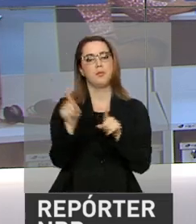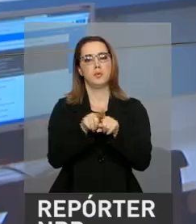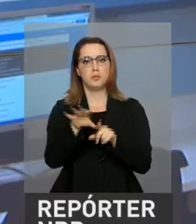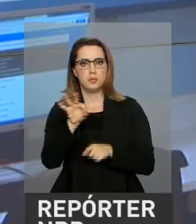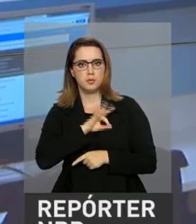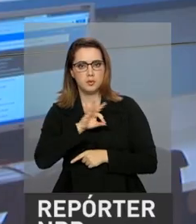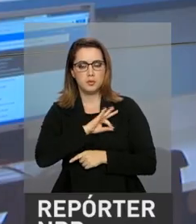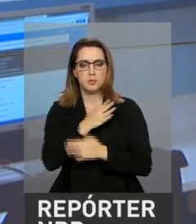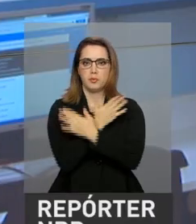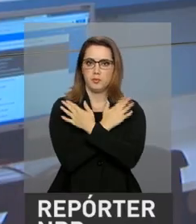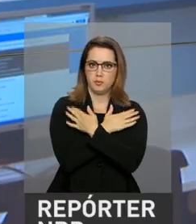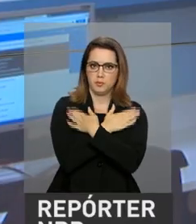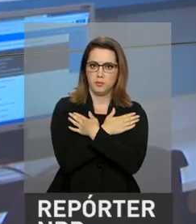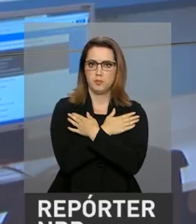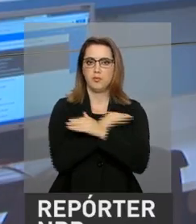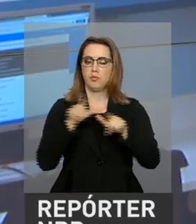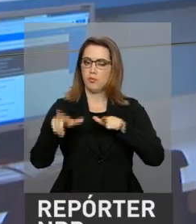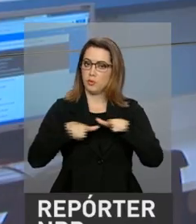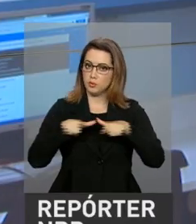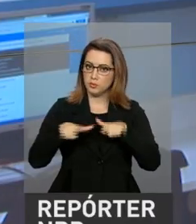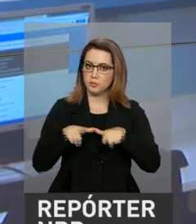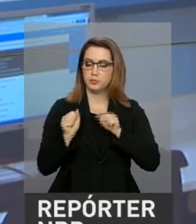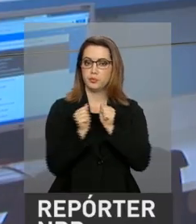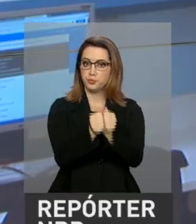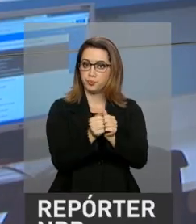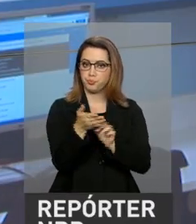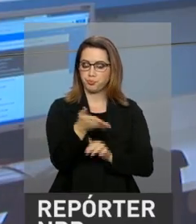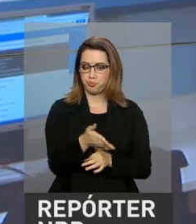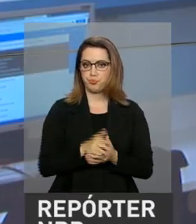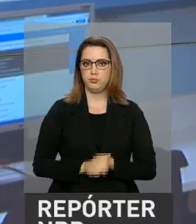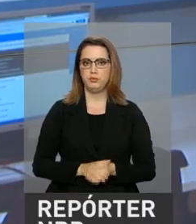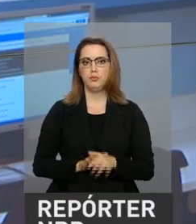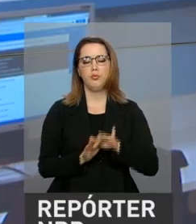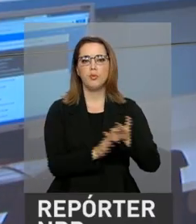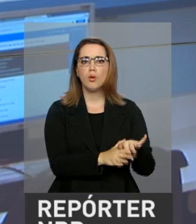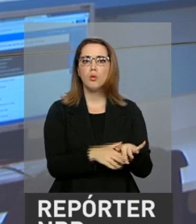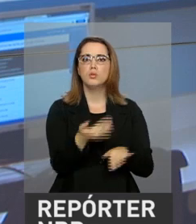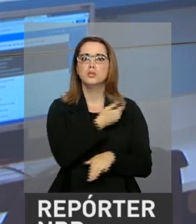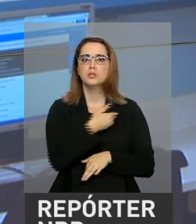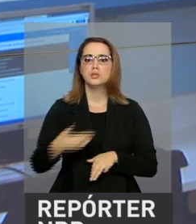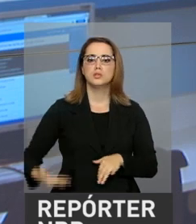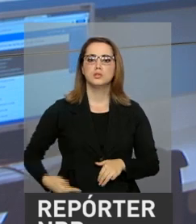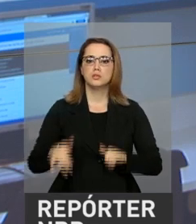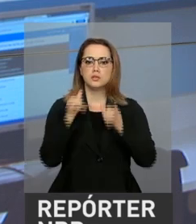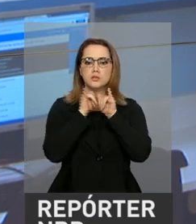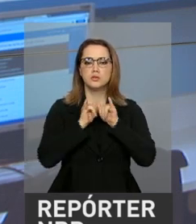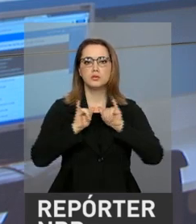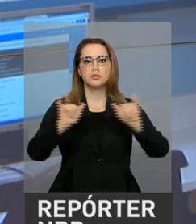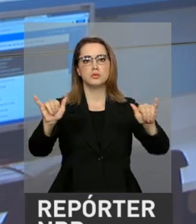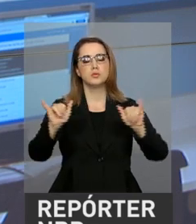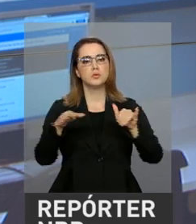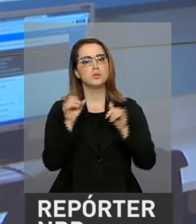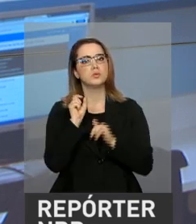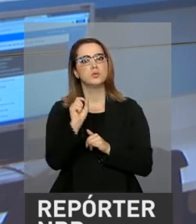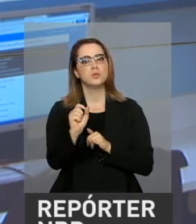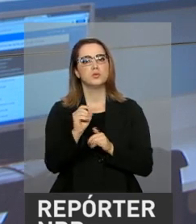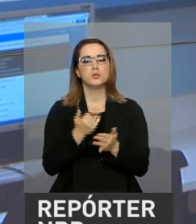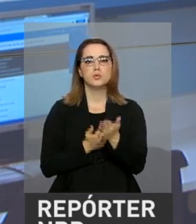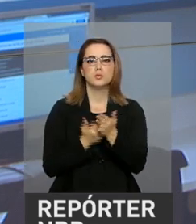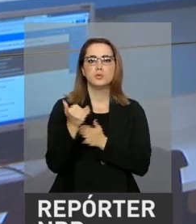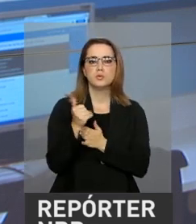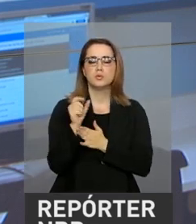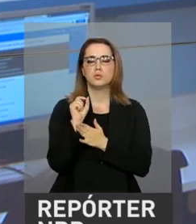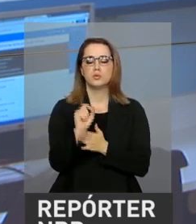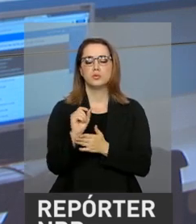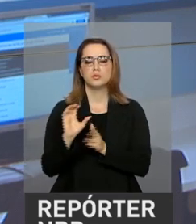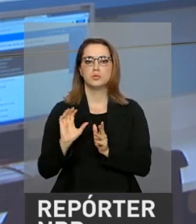nativos o governo lançou uma campanha contra queimadas e incêndios criminosos desde o início do ano o país registra